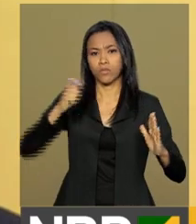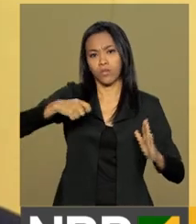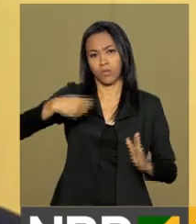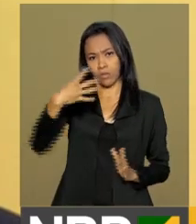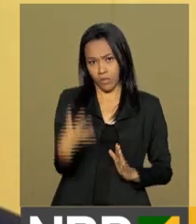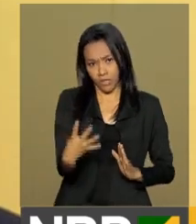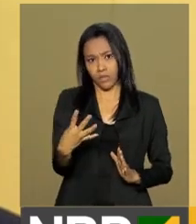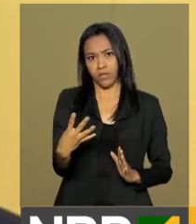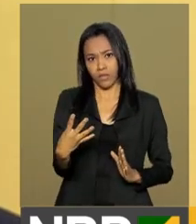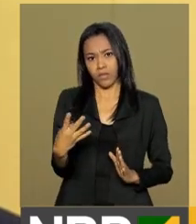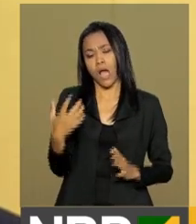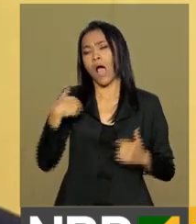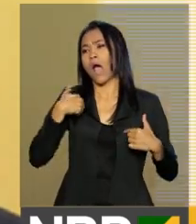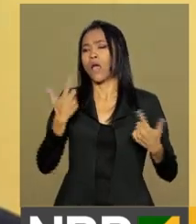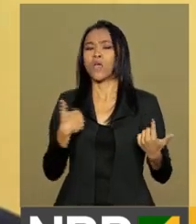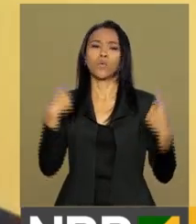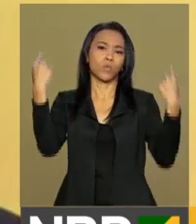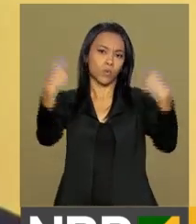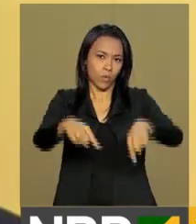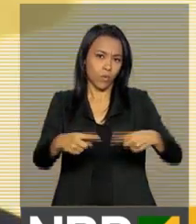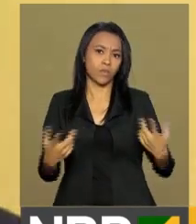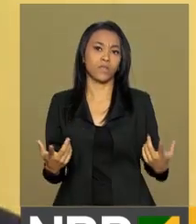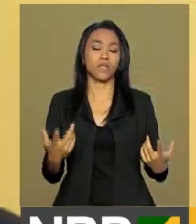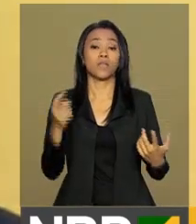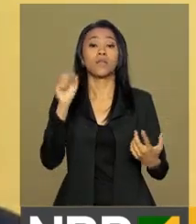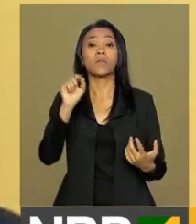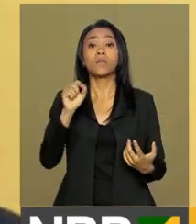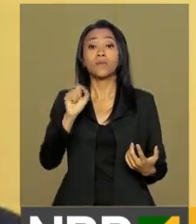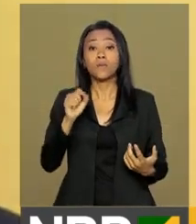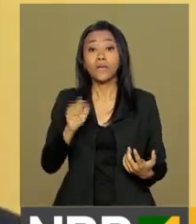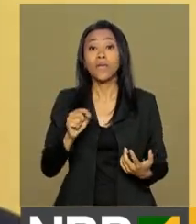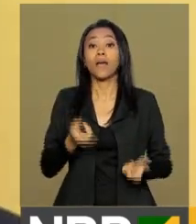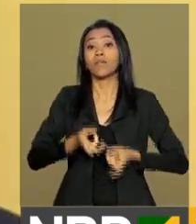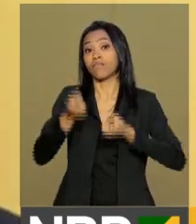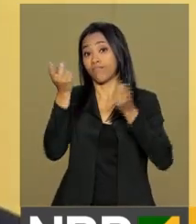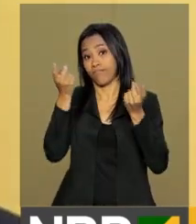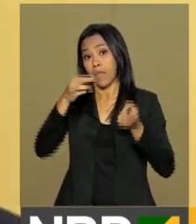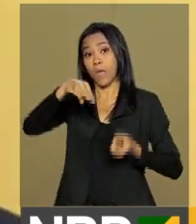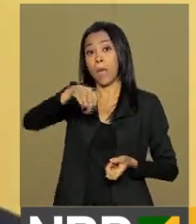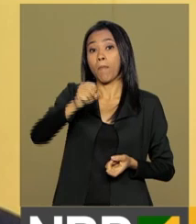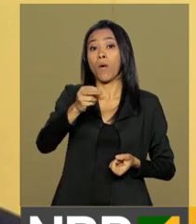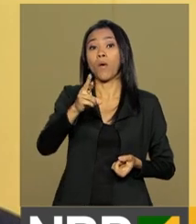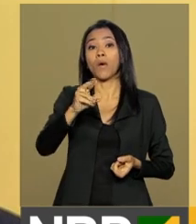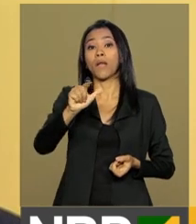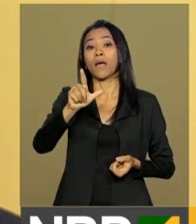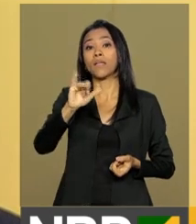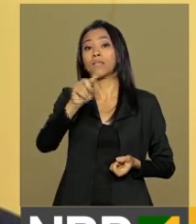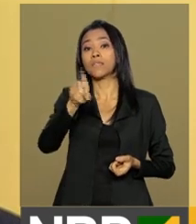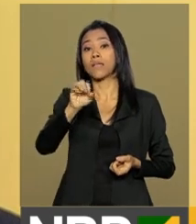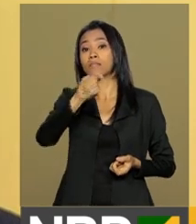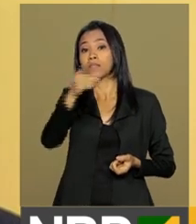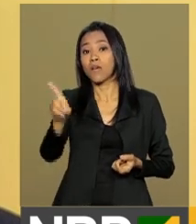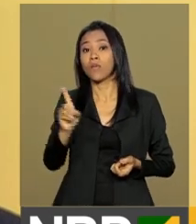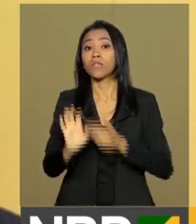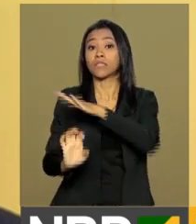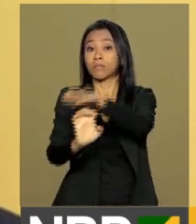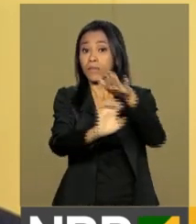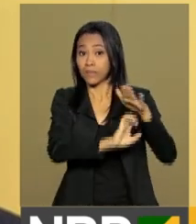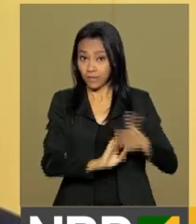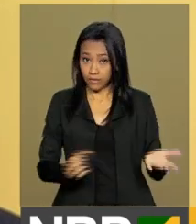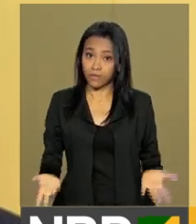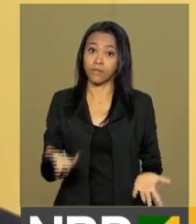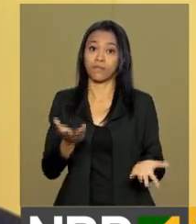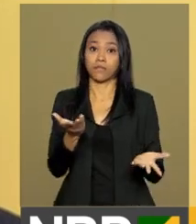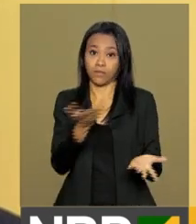passados, né? Eu sou contra a moralização das estatais. Eu sou contra a repactuação que